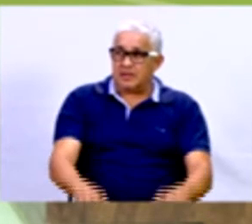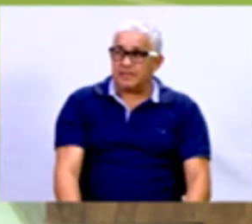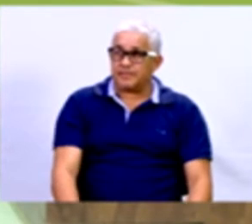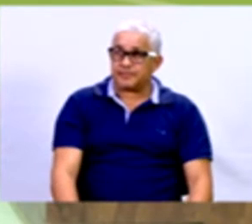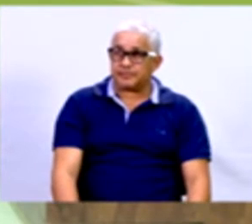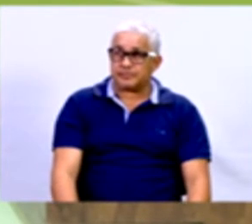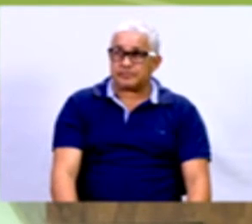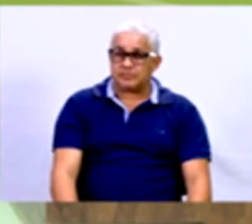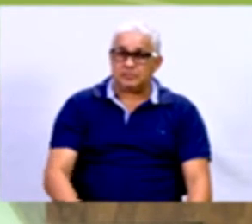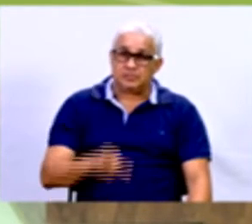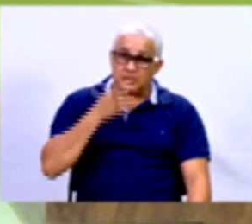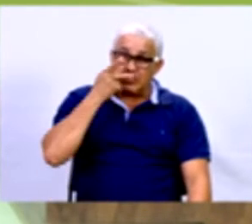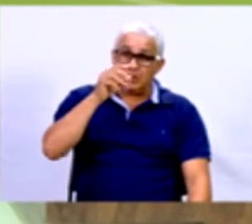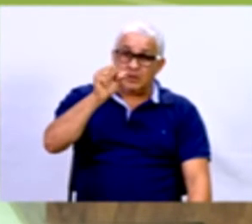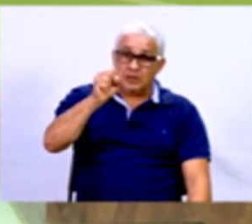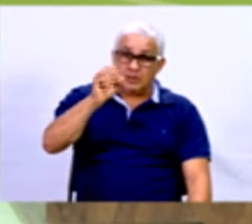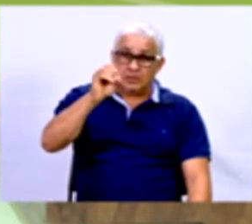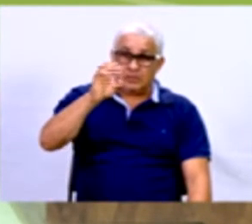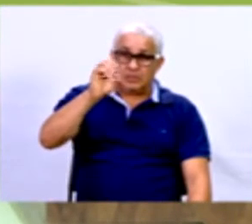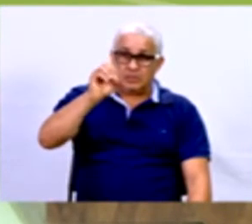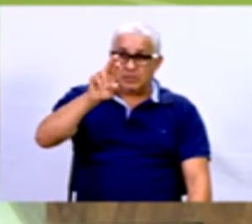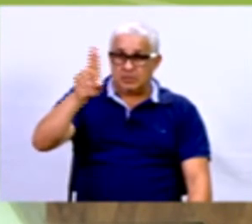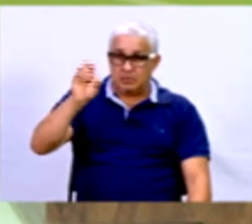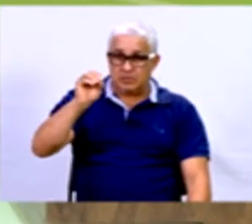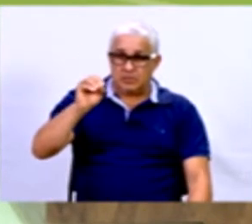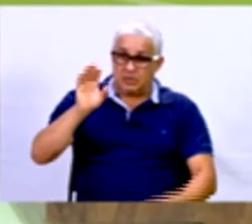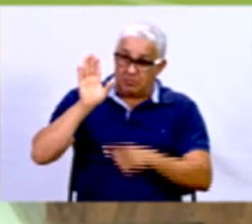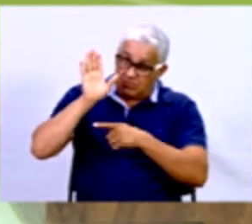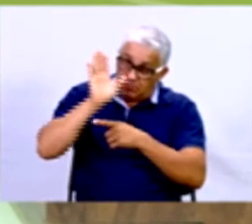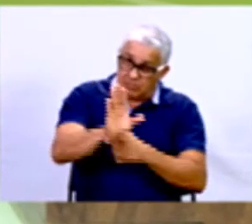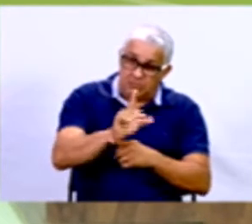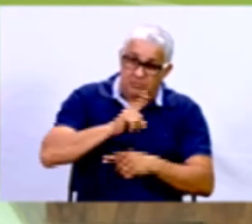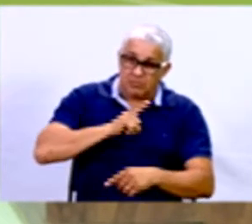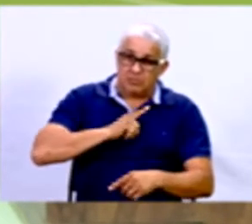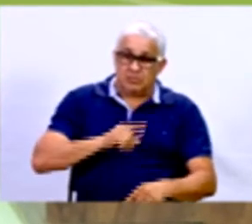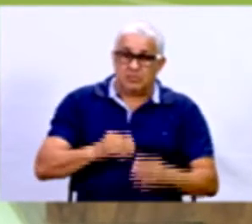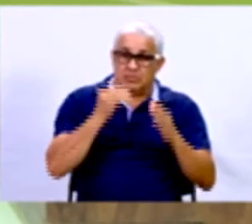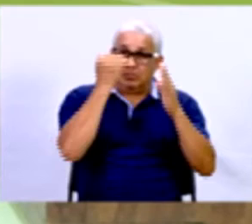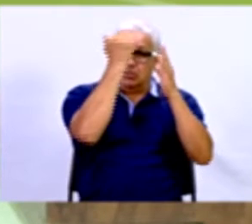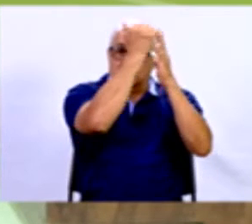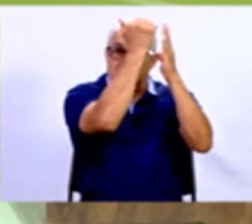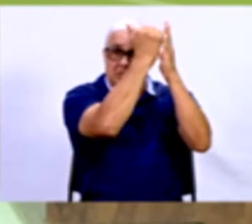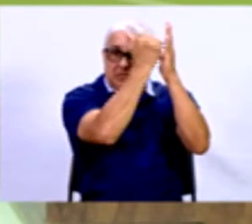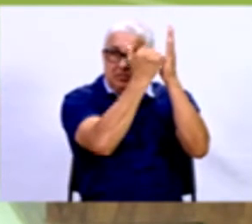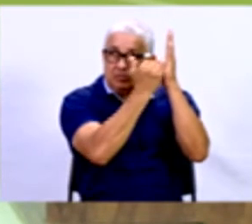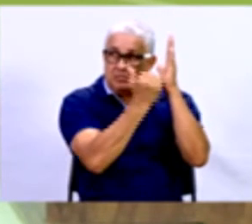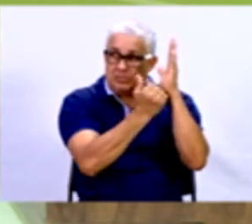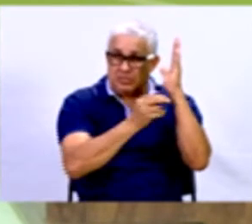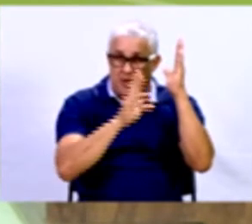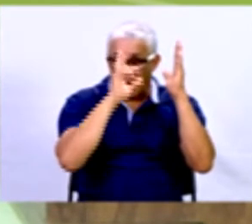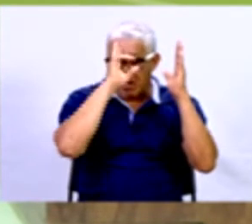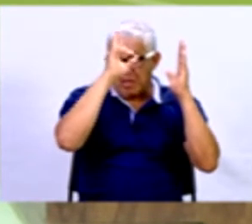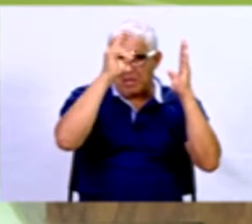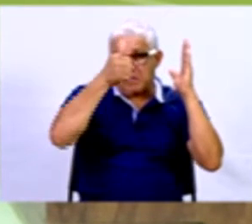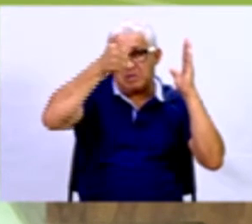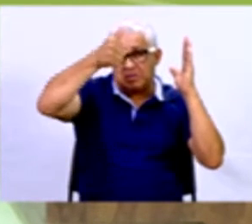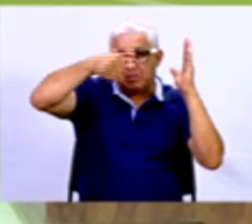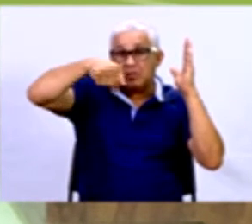Quando se fala em socorro, existe uma certa hierarquia sobre quem deve socorrer a